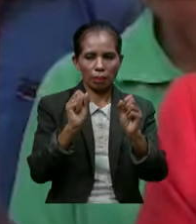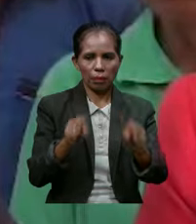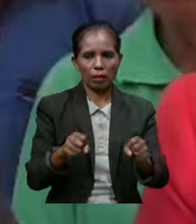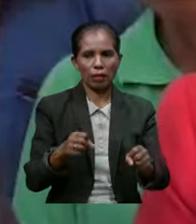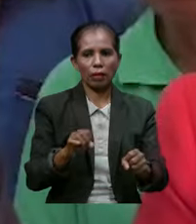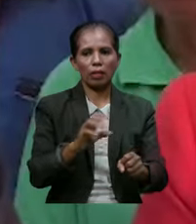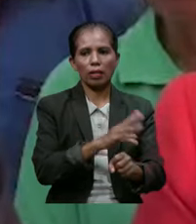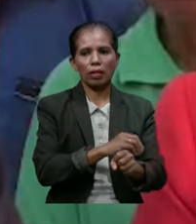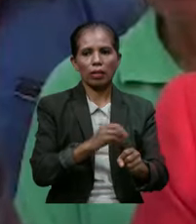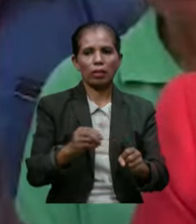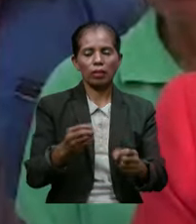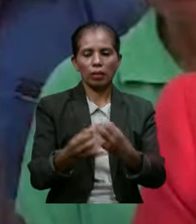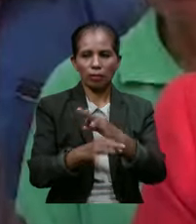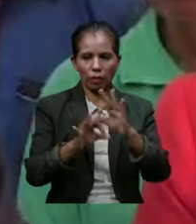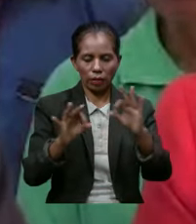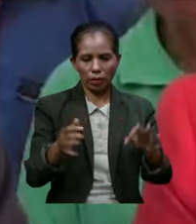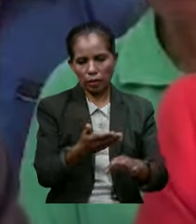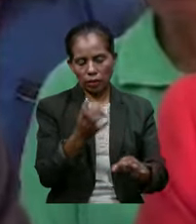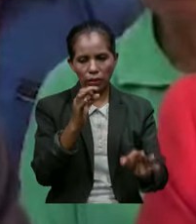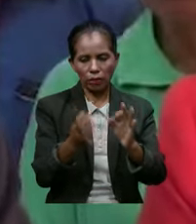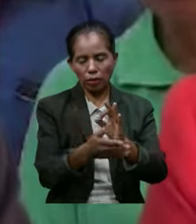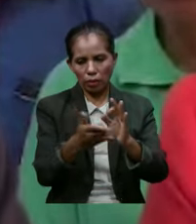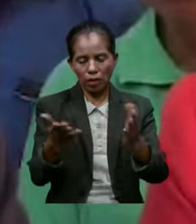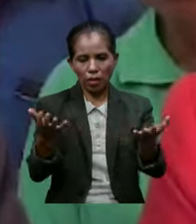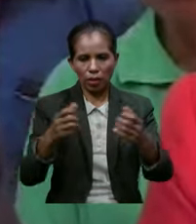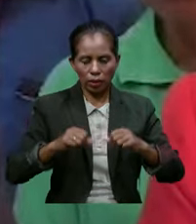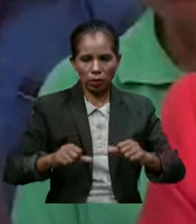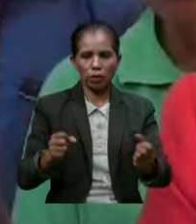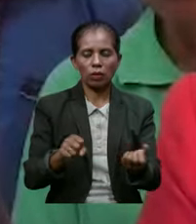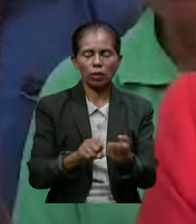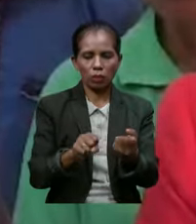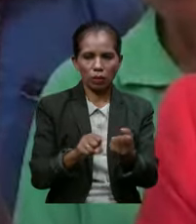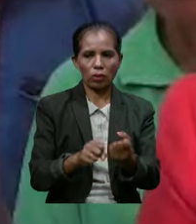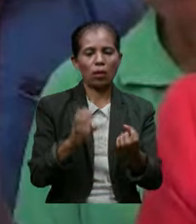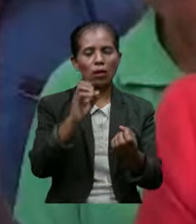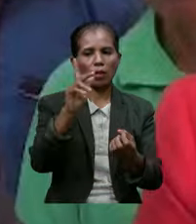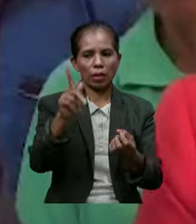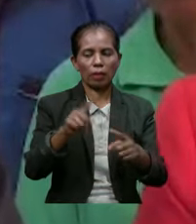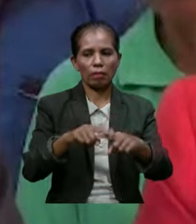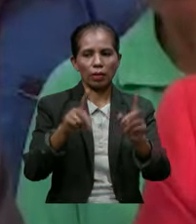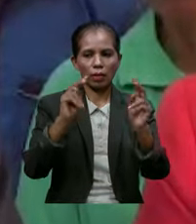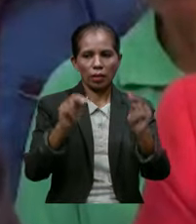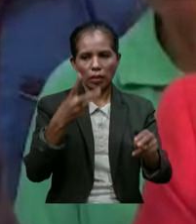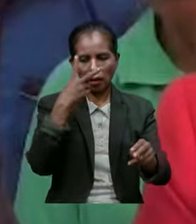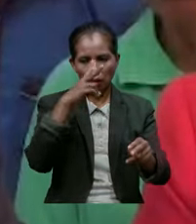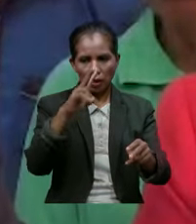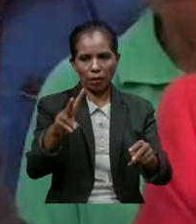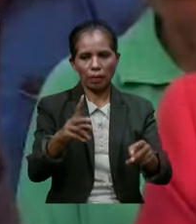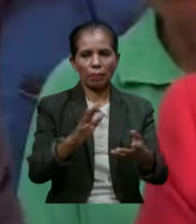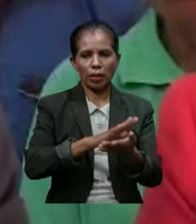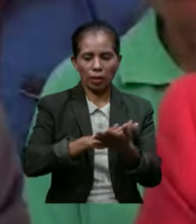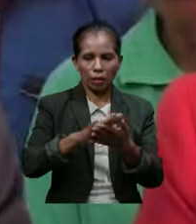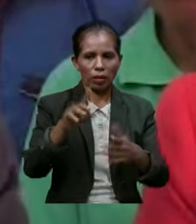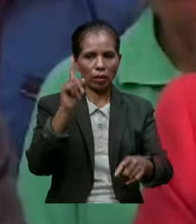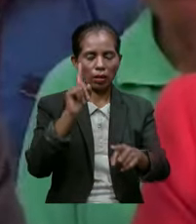dihen se gratuita se ita bot sir hakara katu kontribui a vontade mai be tem que hareba tráfico halo di dia